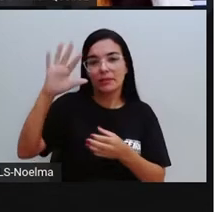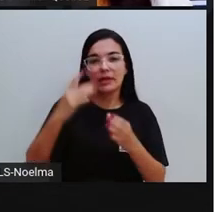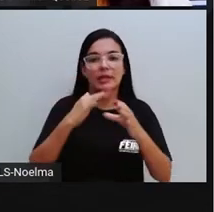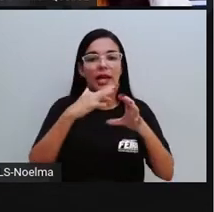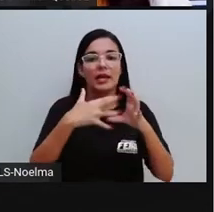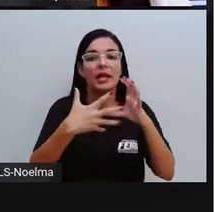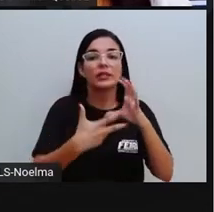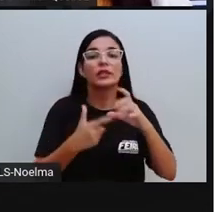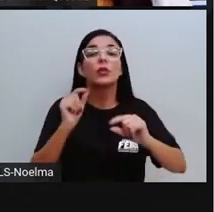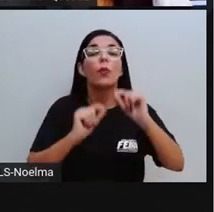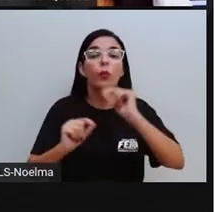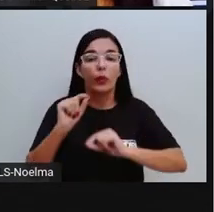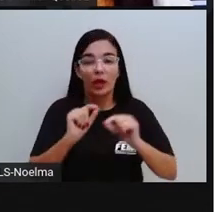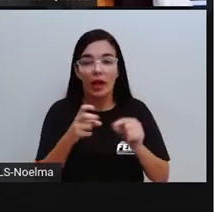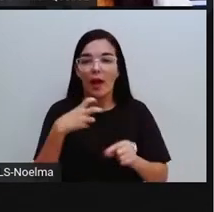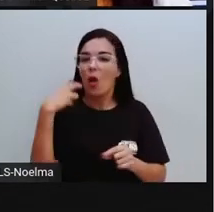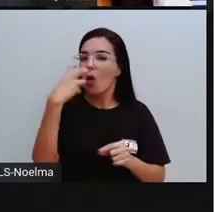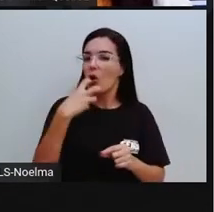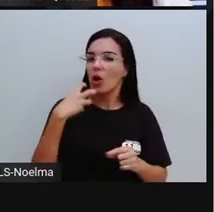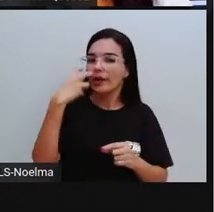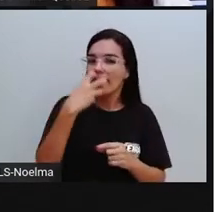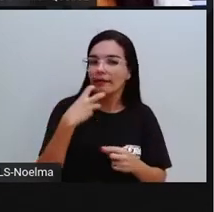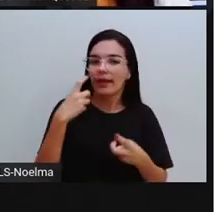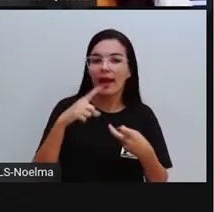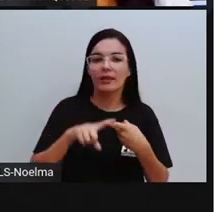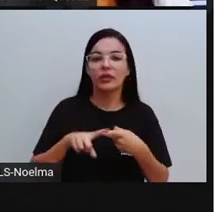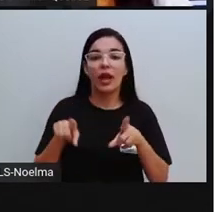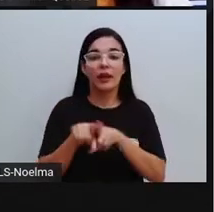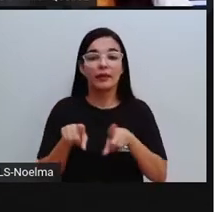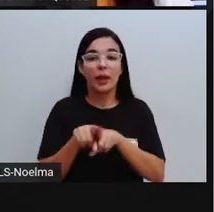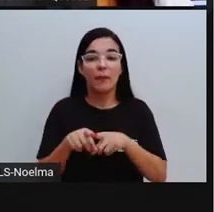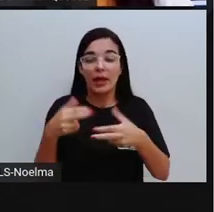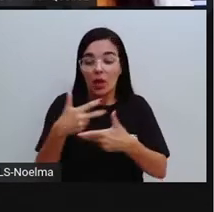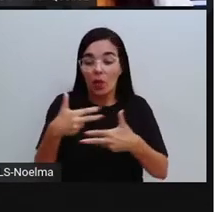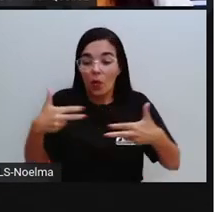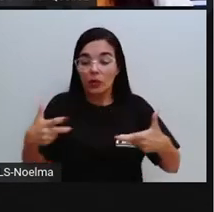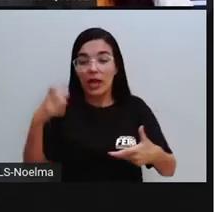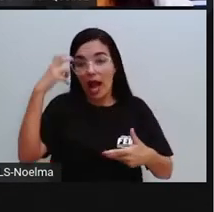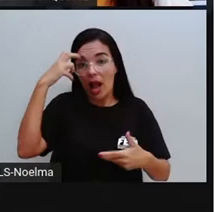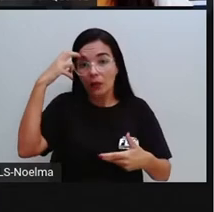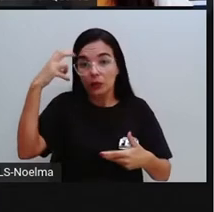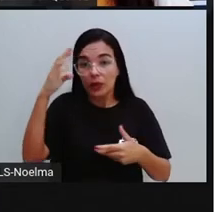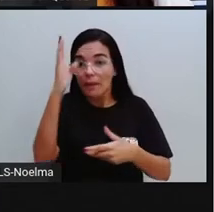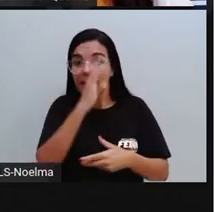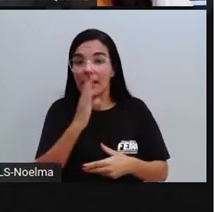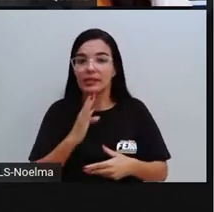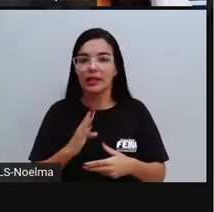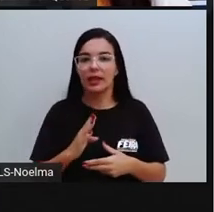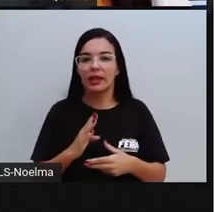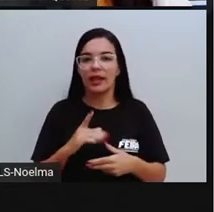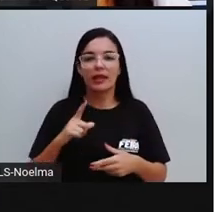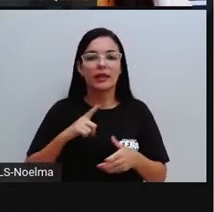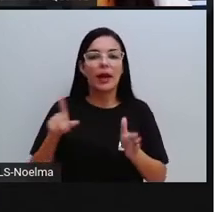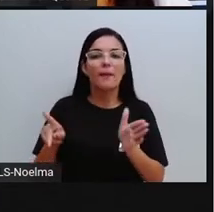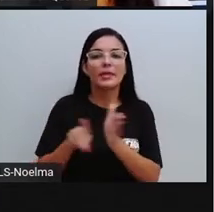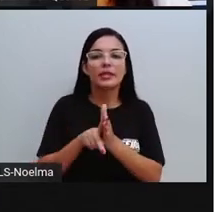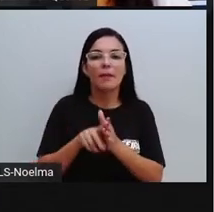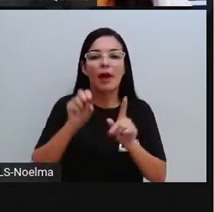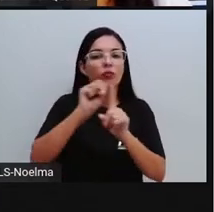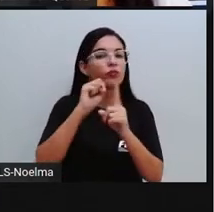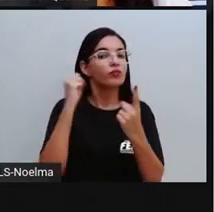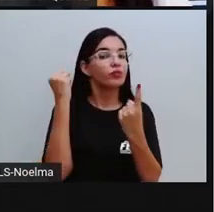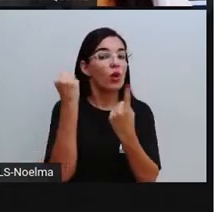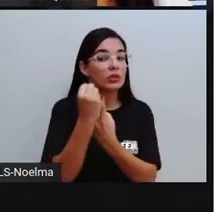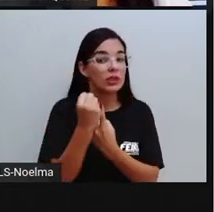a oralidade e a presença de elementos da cultura brasileira, como a gente falou anteriormente. Sua principal função